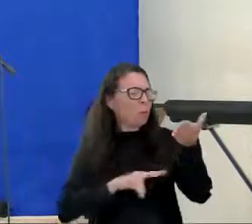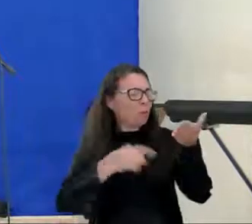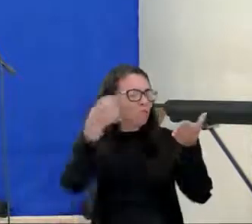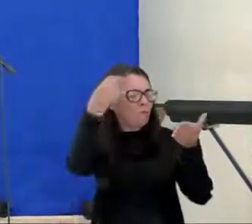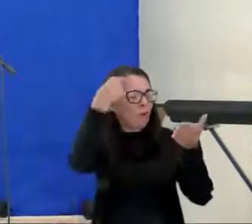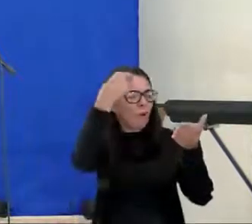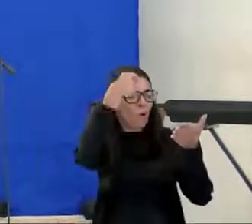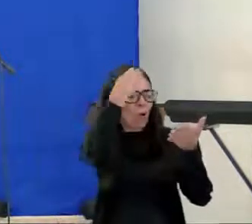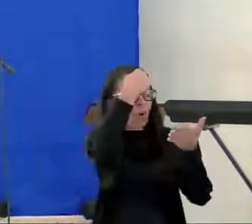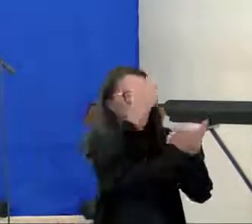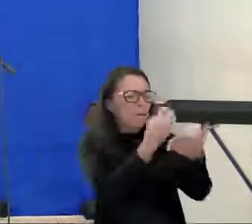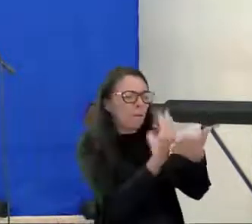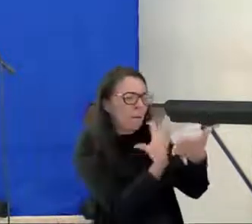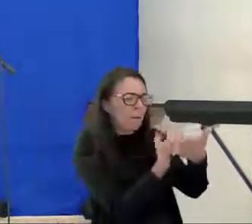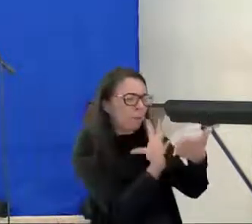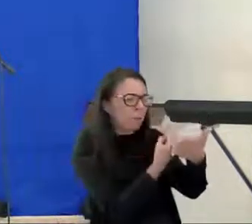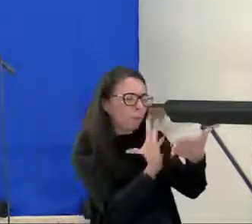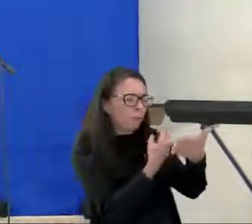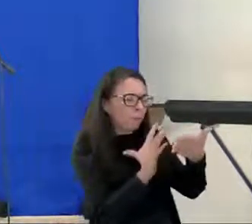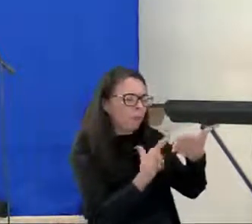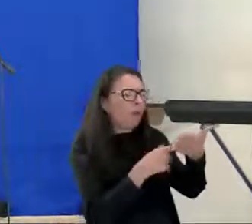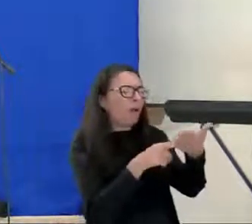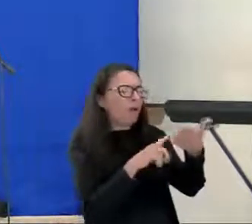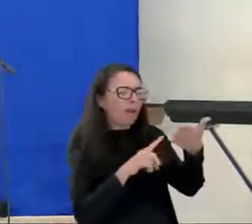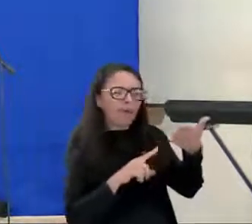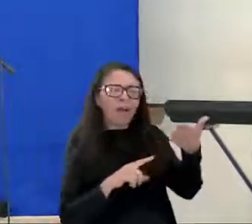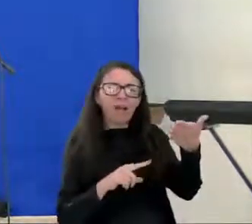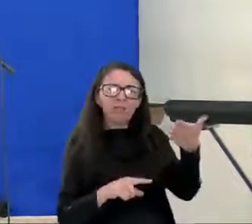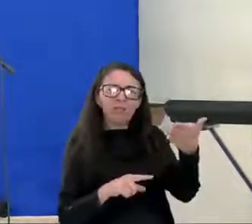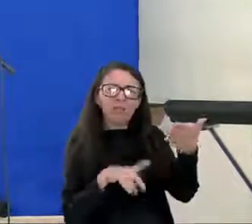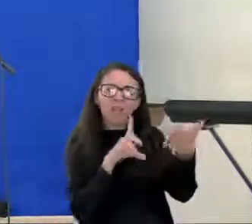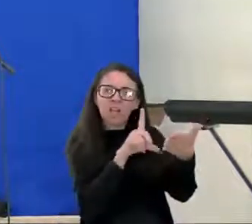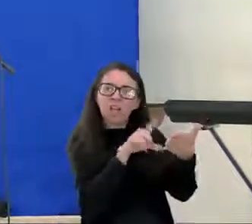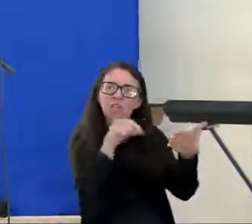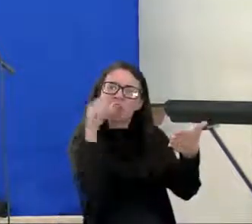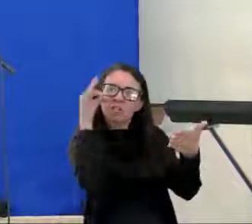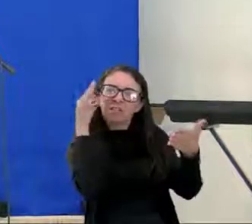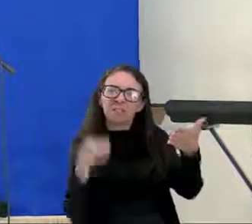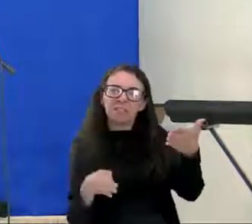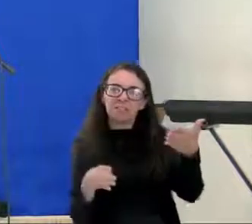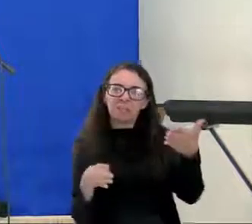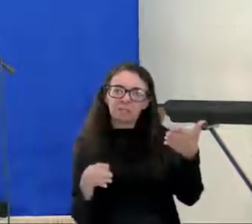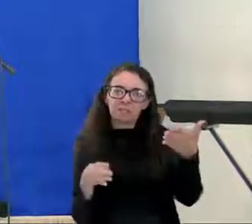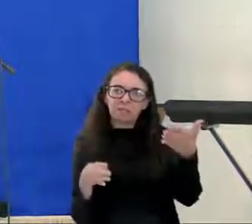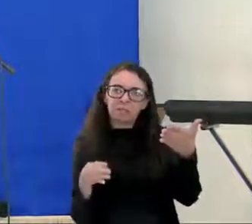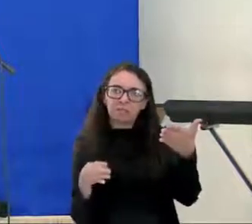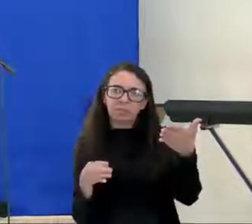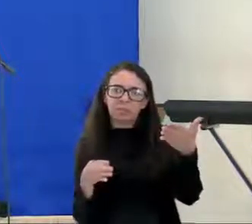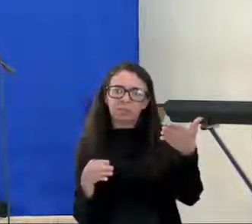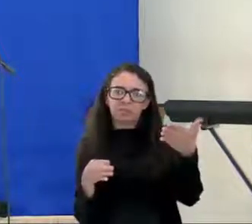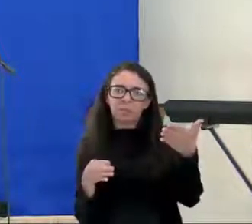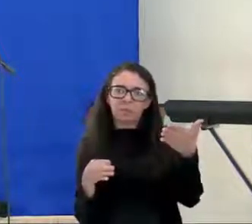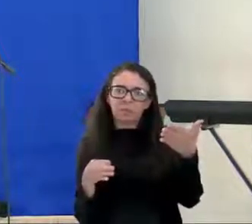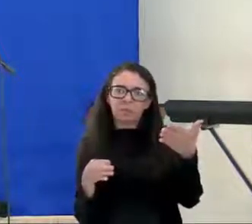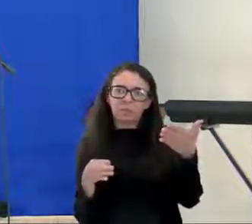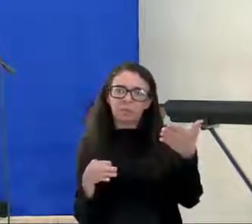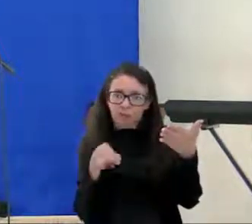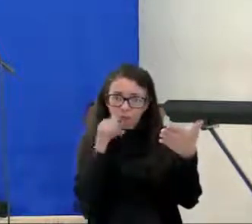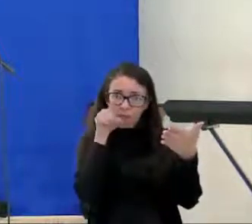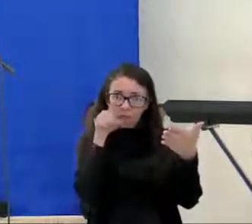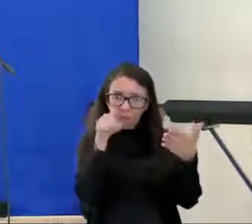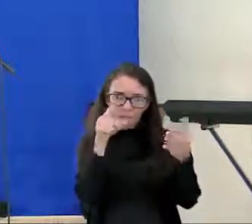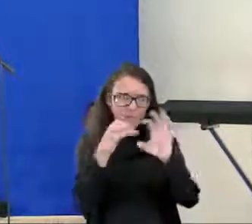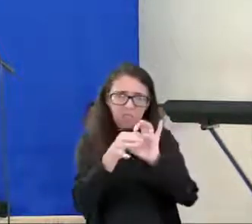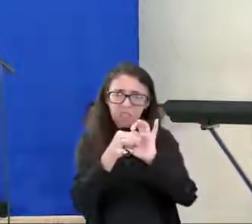E lembrando que não dá para fazer isso pelo eu. Nada disso que está escrito aqui se faz pelo